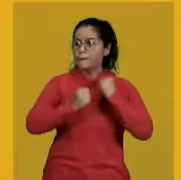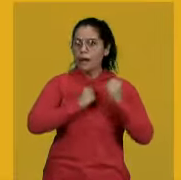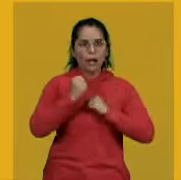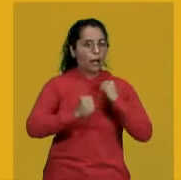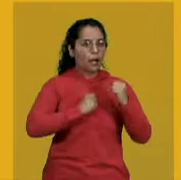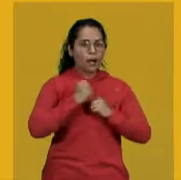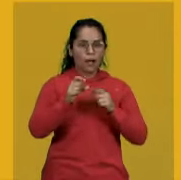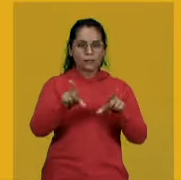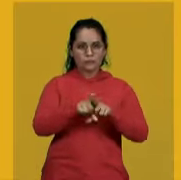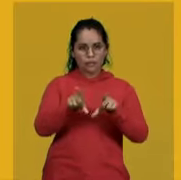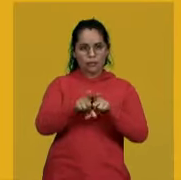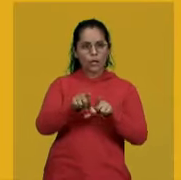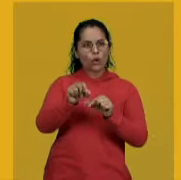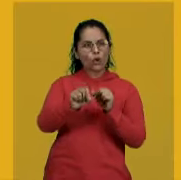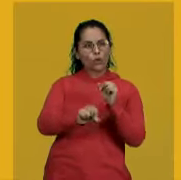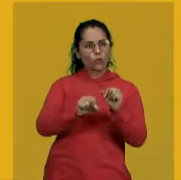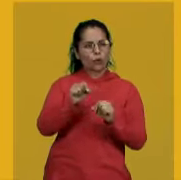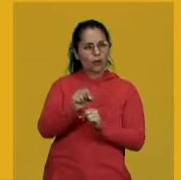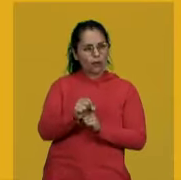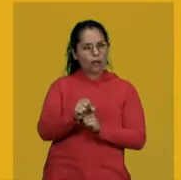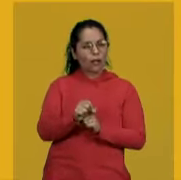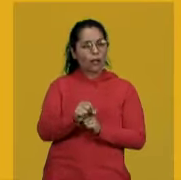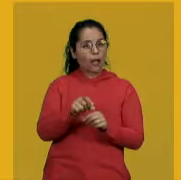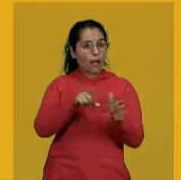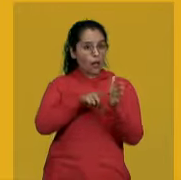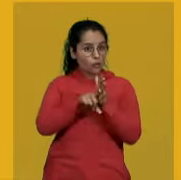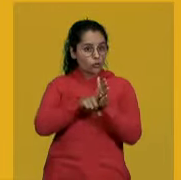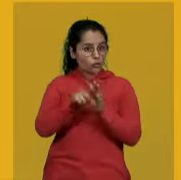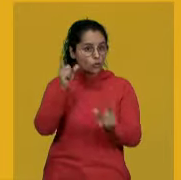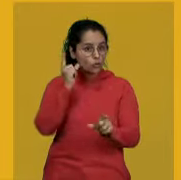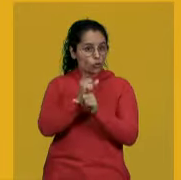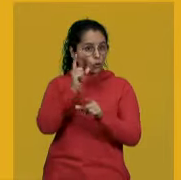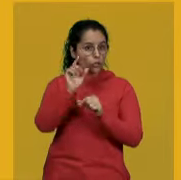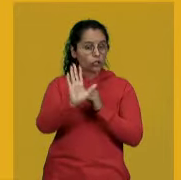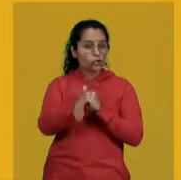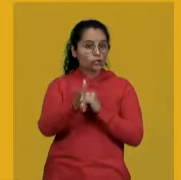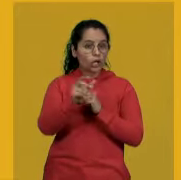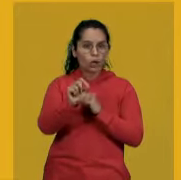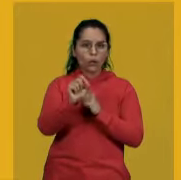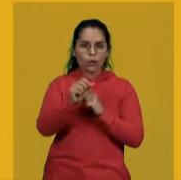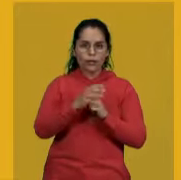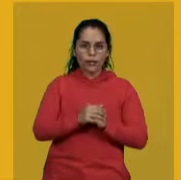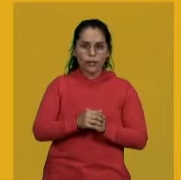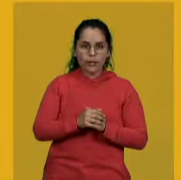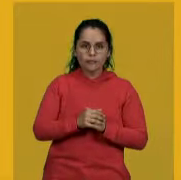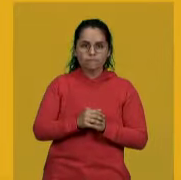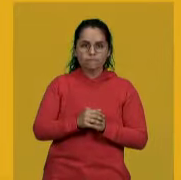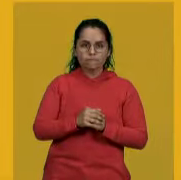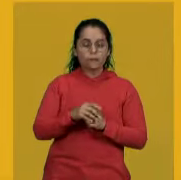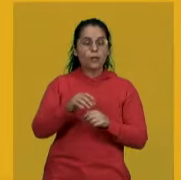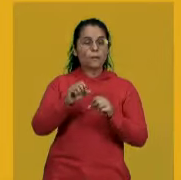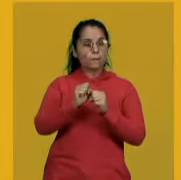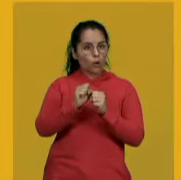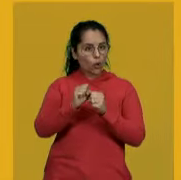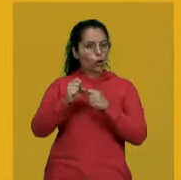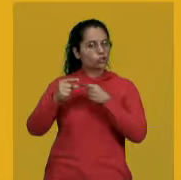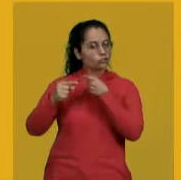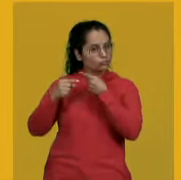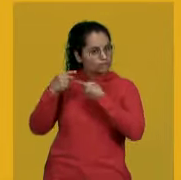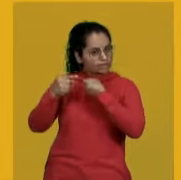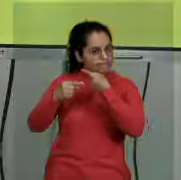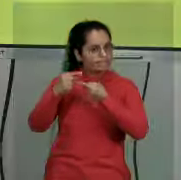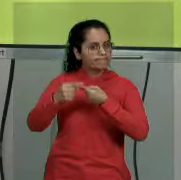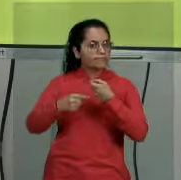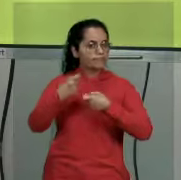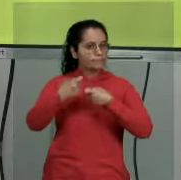aqui também os cientistas já descobriram que a fertilidade, tanto do homem quanto da mulher,